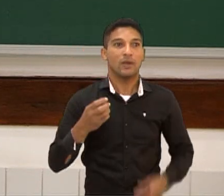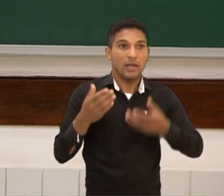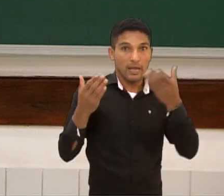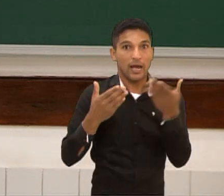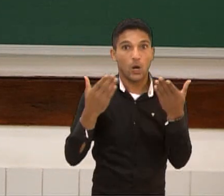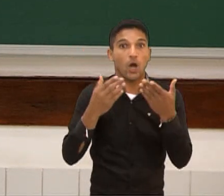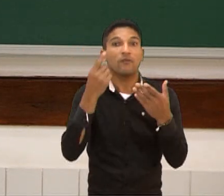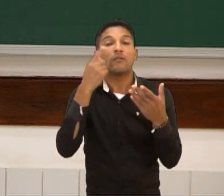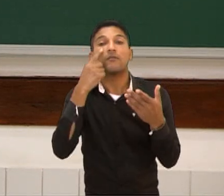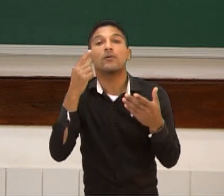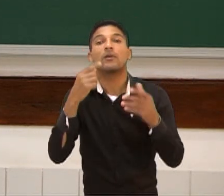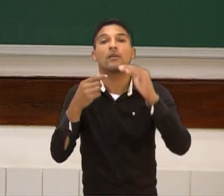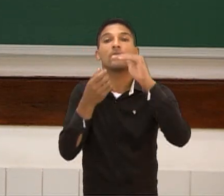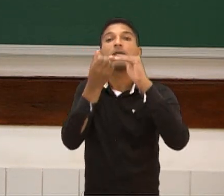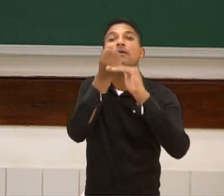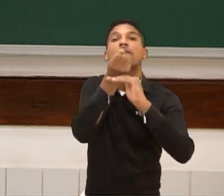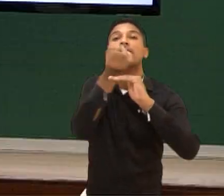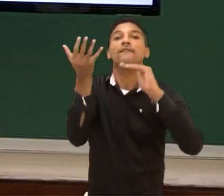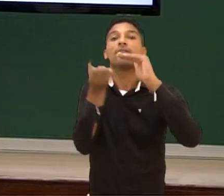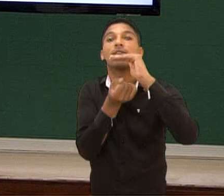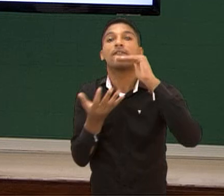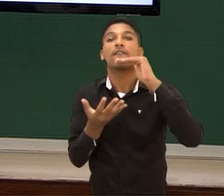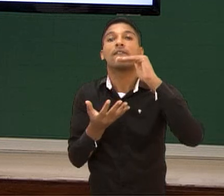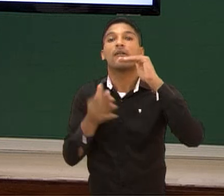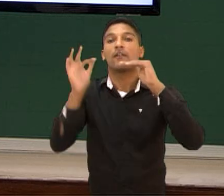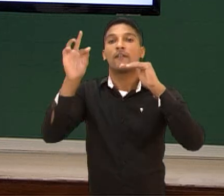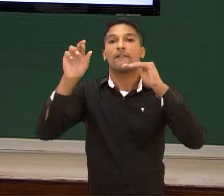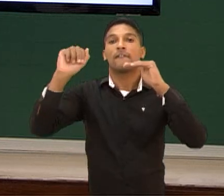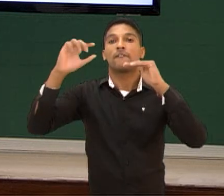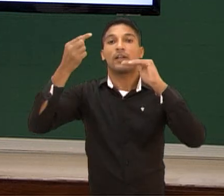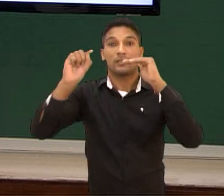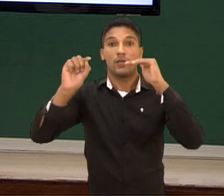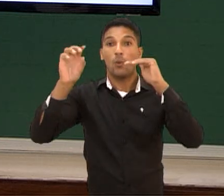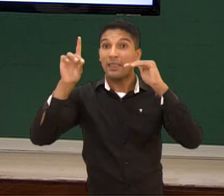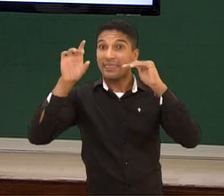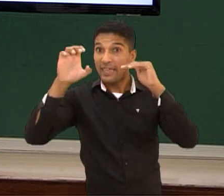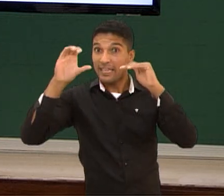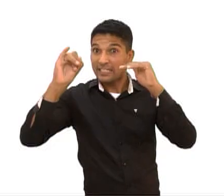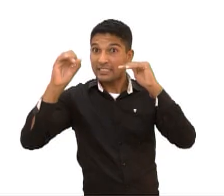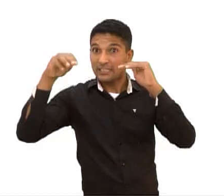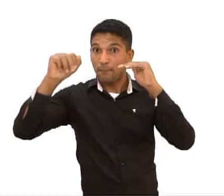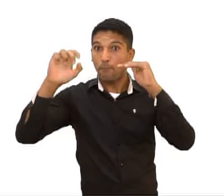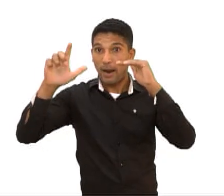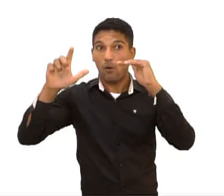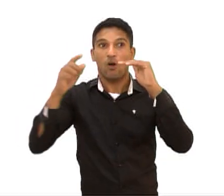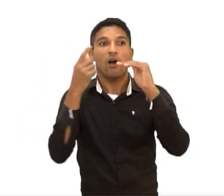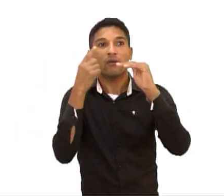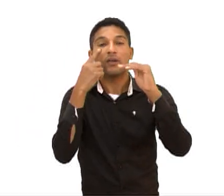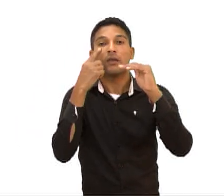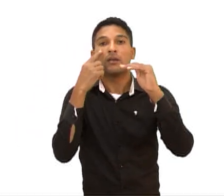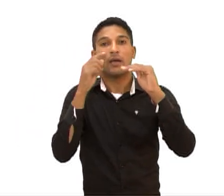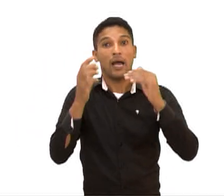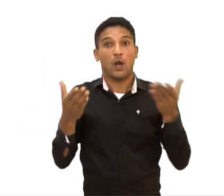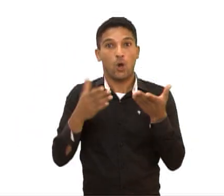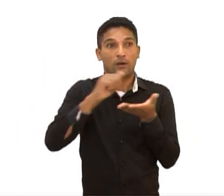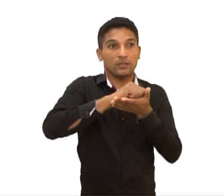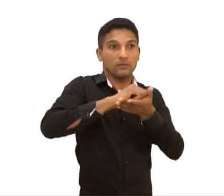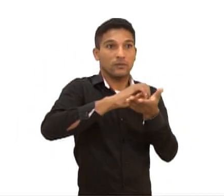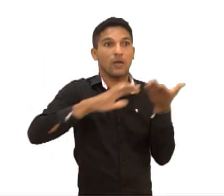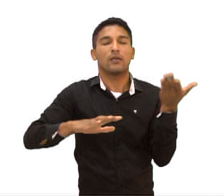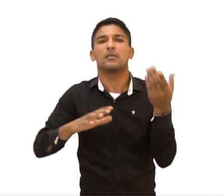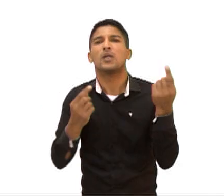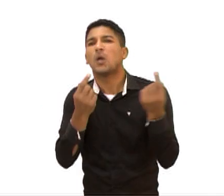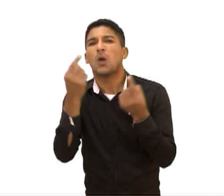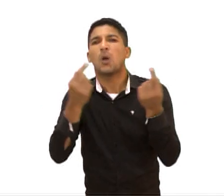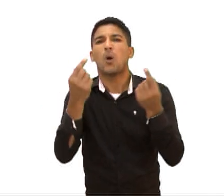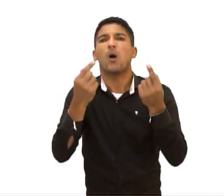frações decimais, certo? Então, observem ali no exercício, nós primeiro praticando. Circule as frações decimais. Qual